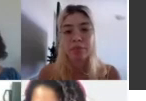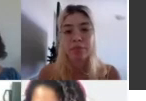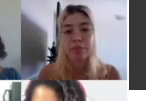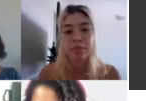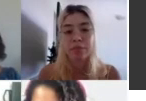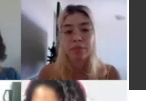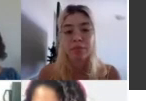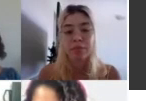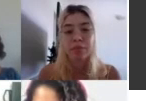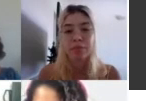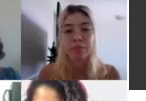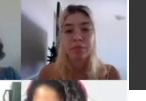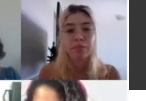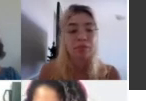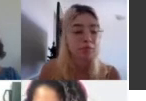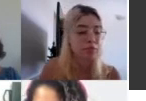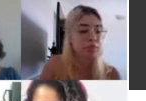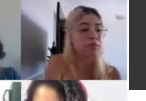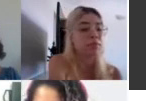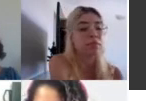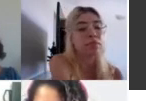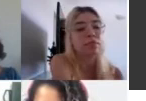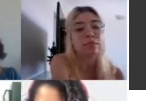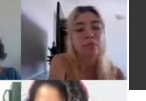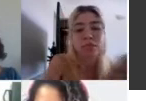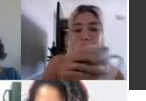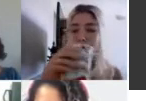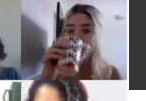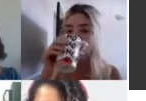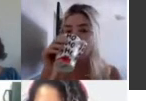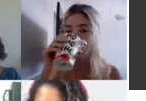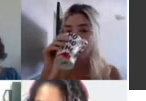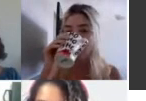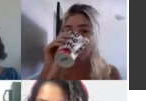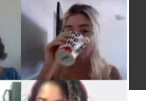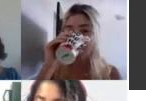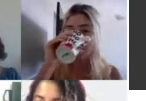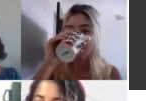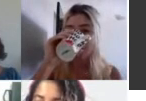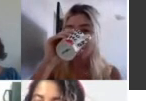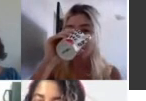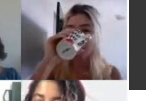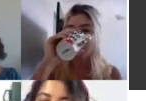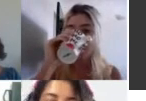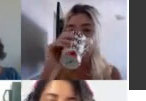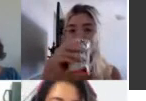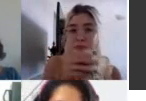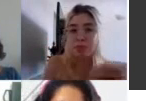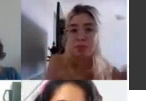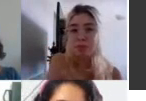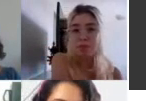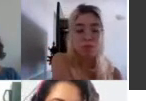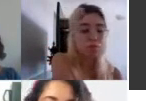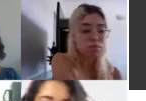no cenário político atual que a gente tem vivenciado, mas para além das diversidades que enfrentamos, né, nesse cenário